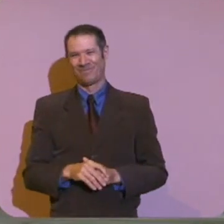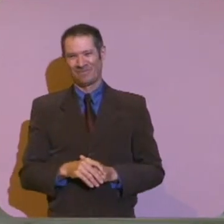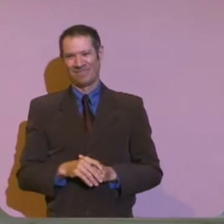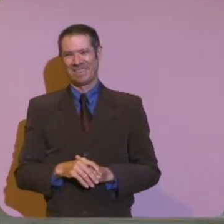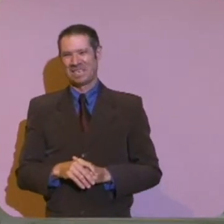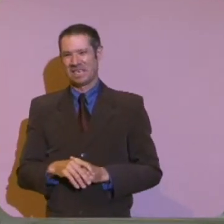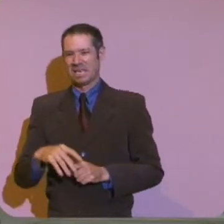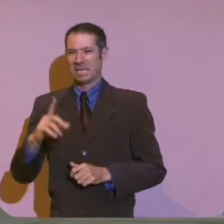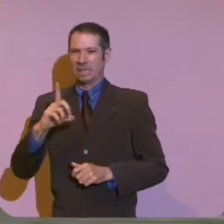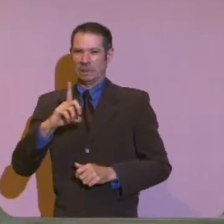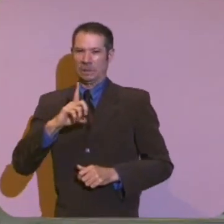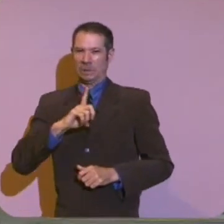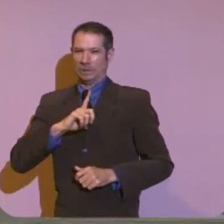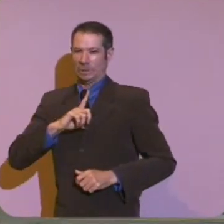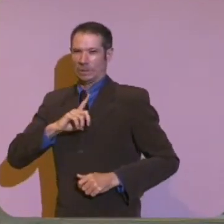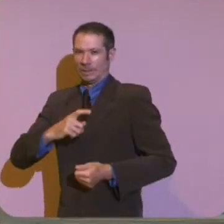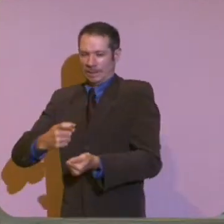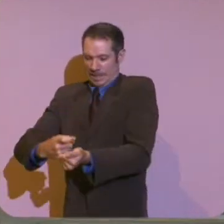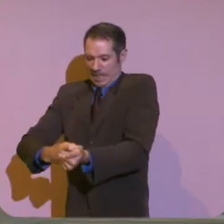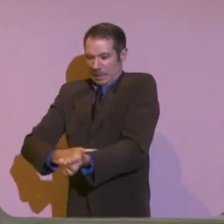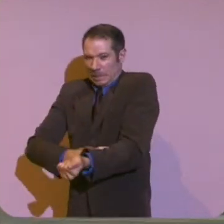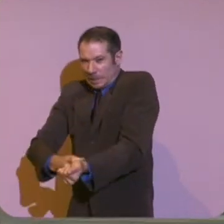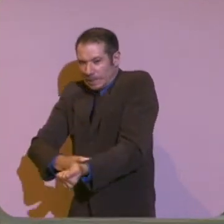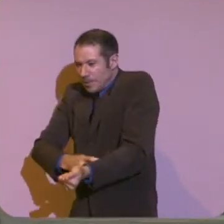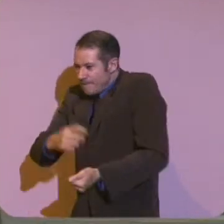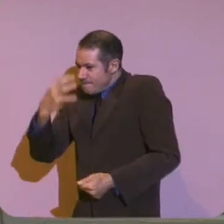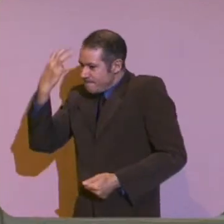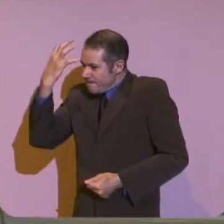Eu tinha tanta raiva.